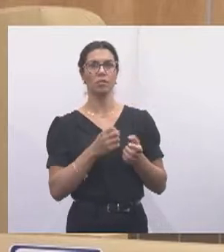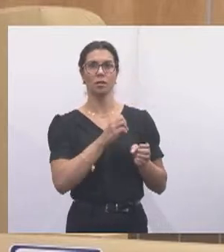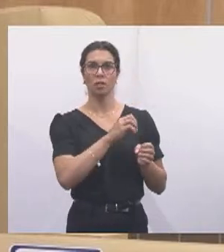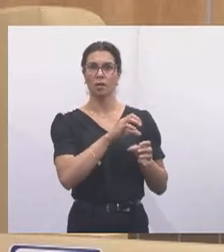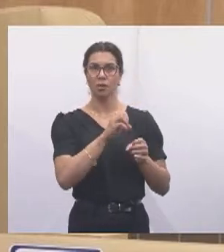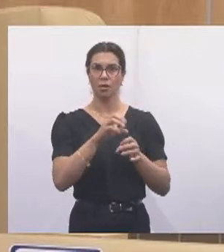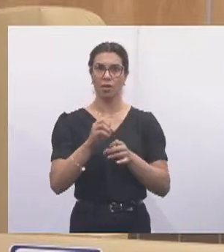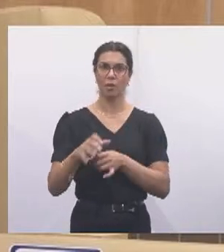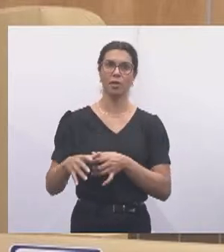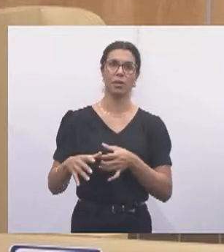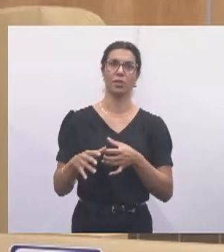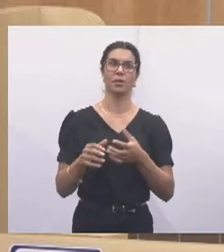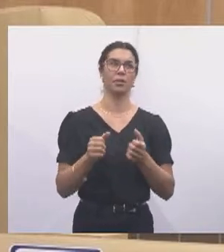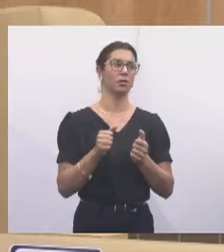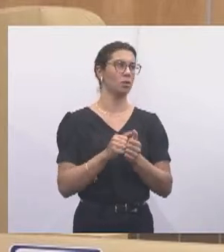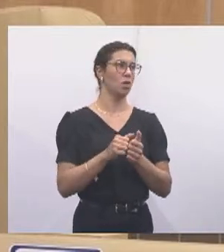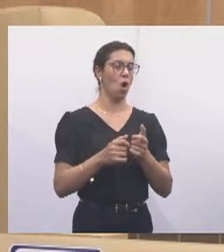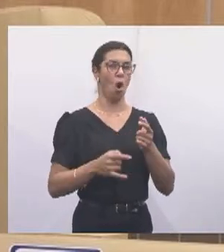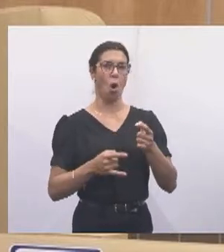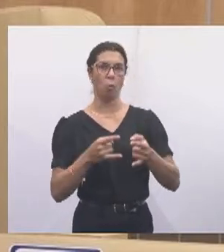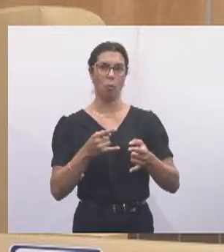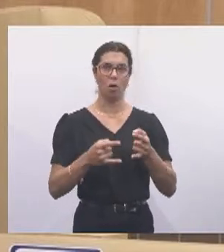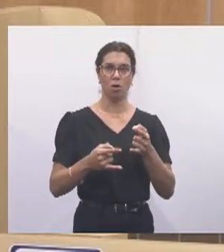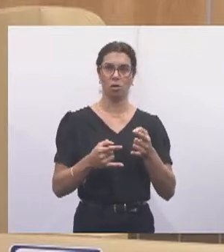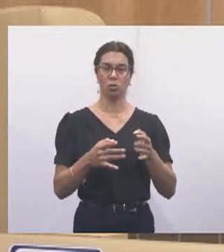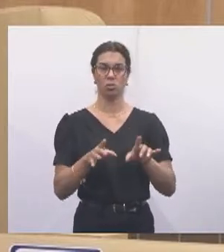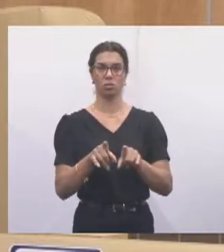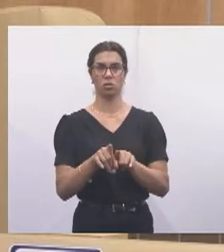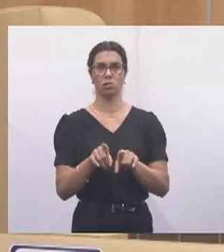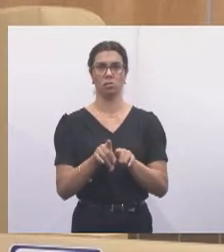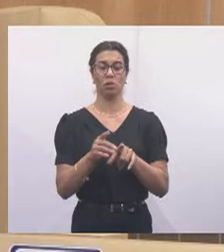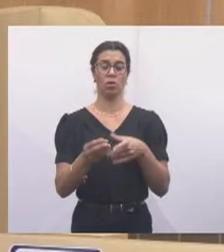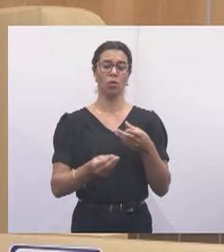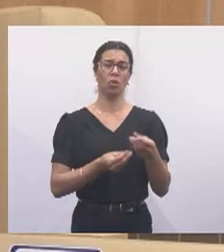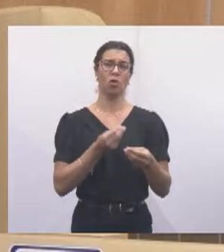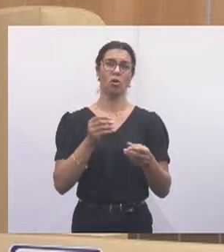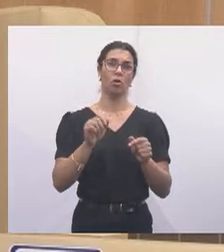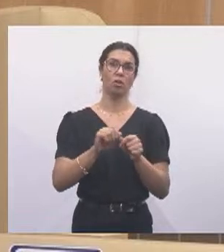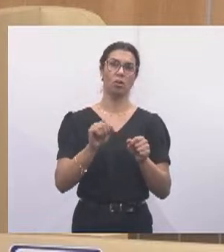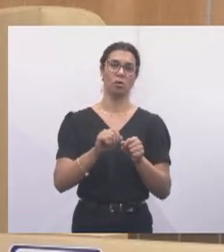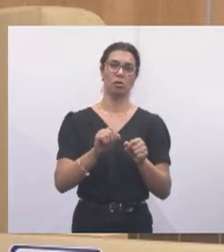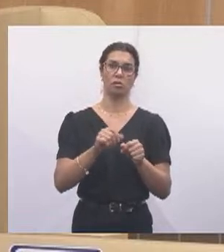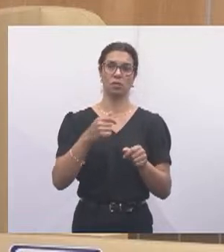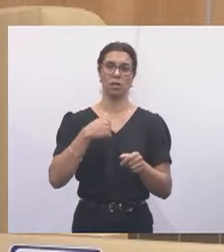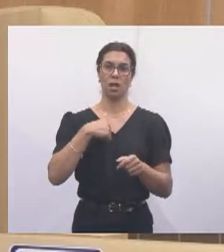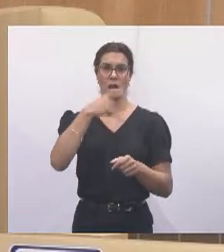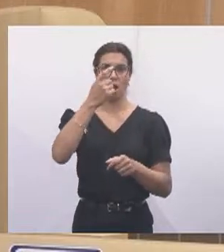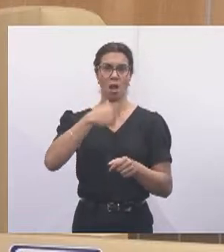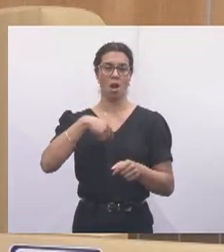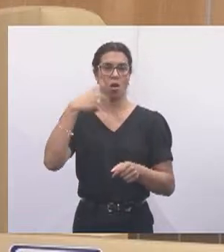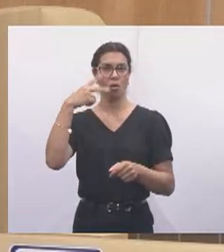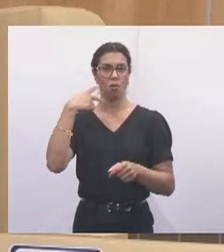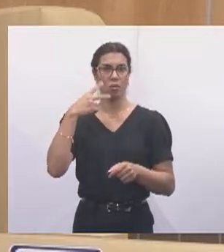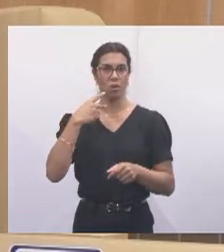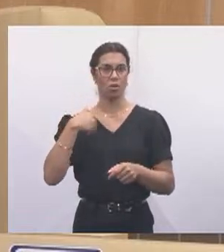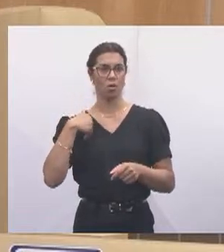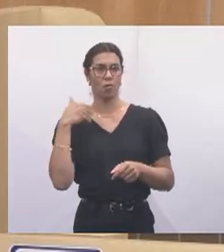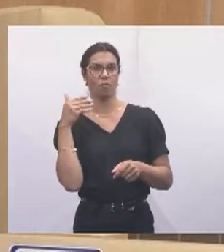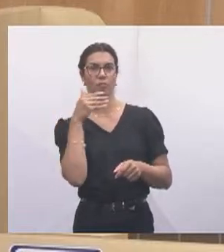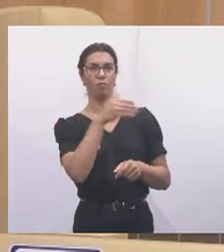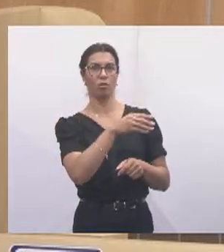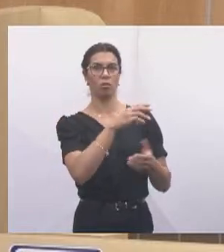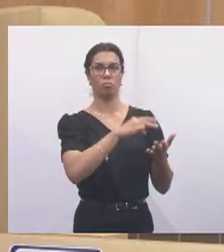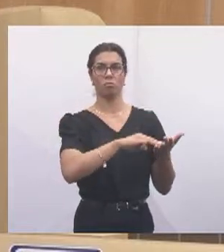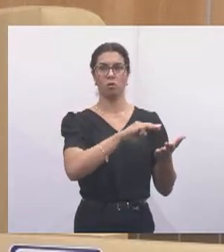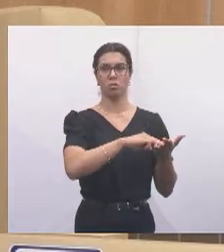ensino. E como que eu faço? Né? Represento essa entidade, sou vereador, vou numa secretaria apresentar